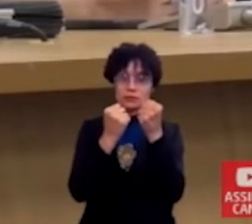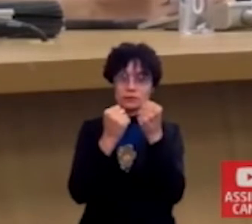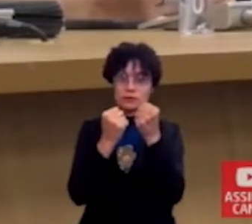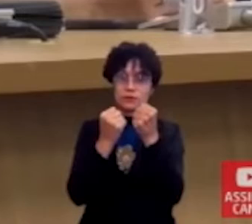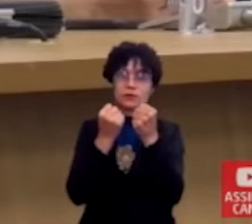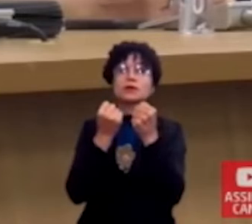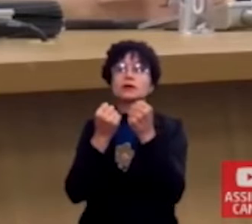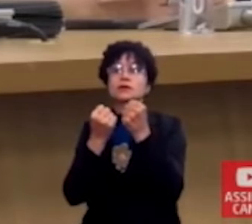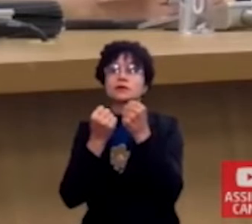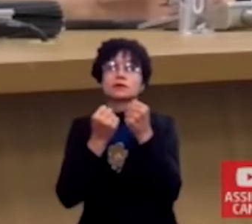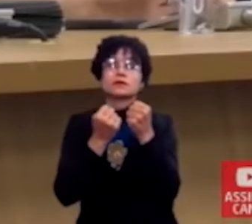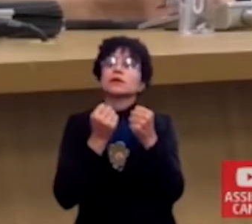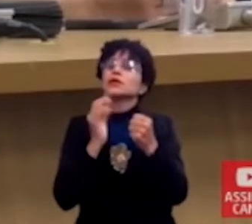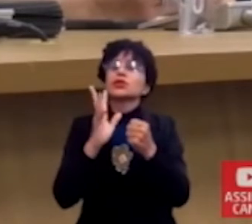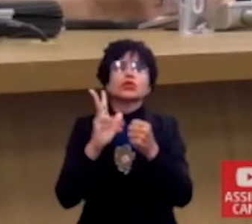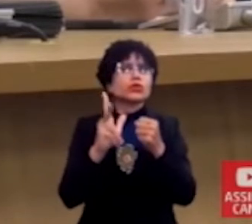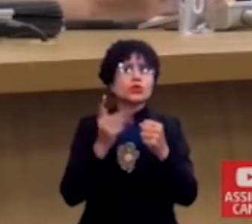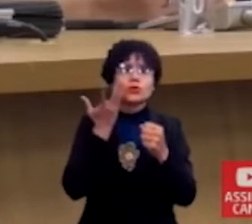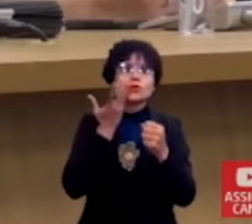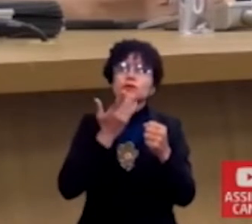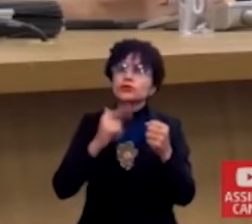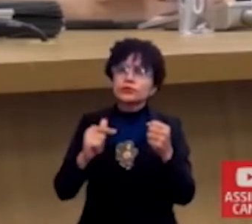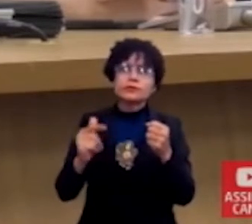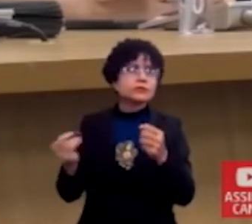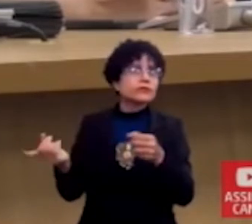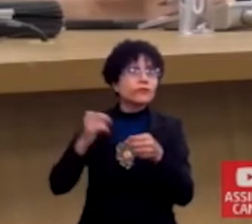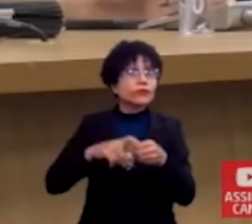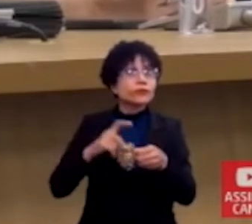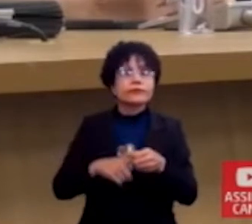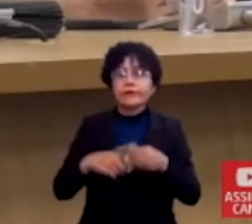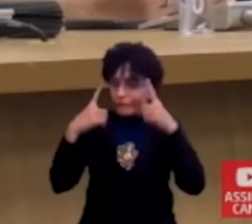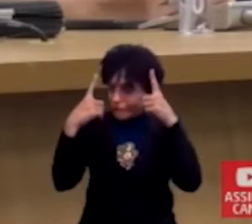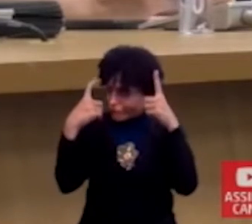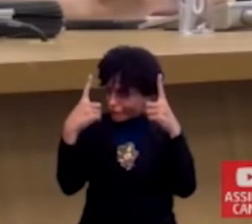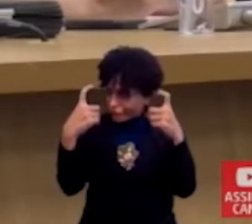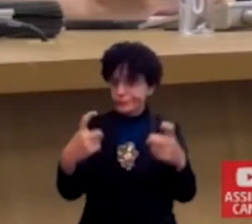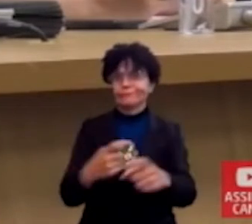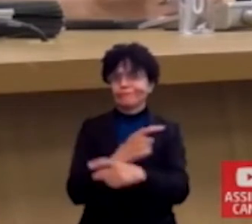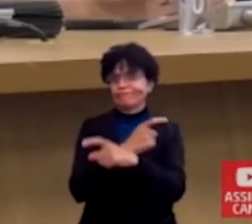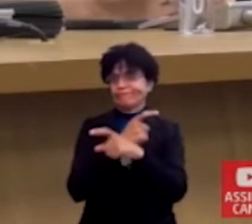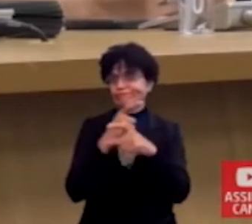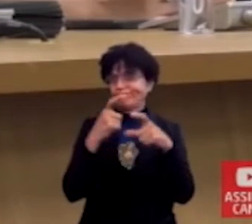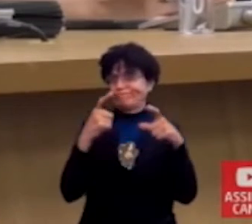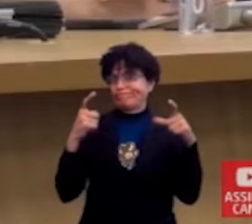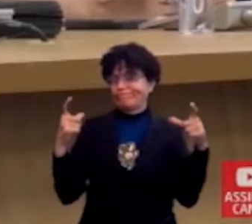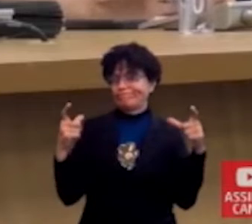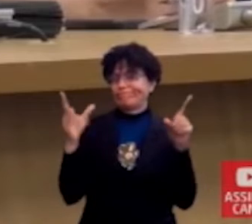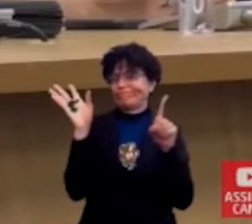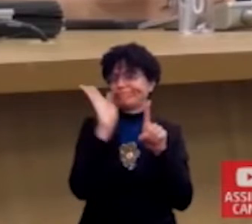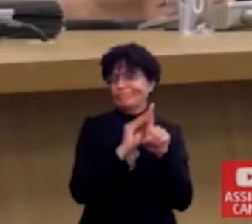crianças, vocês verão aqui, todos estão vendo o retorno, muita violência, muito